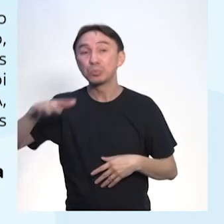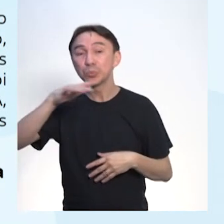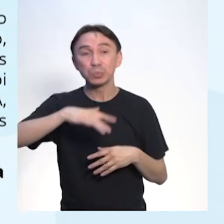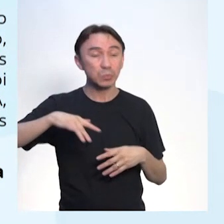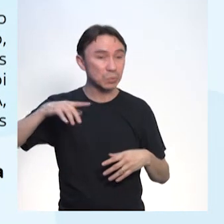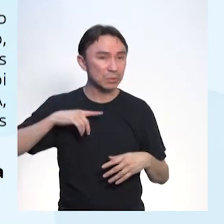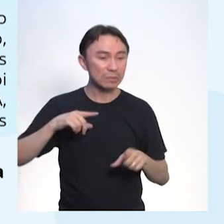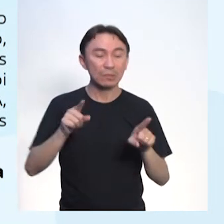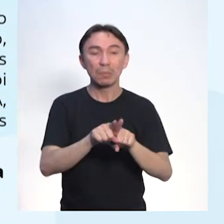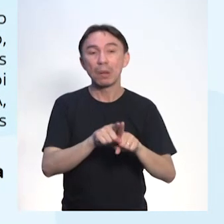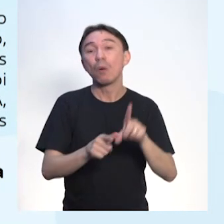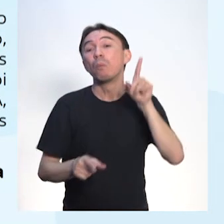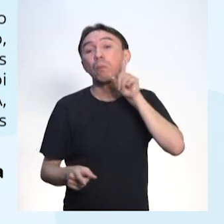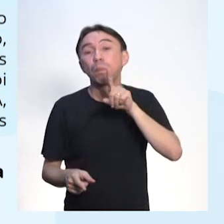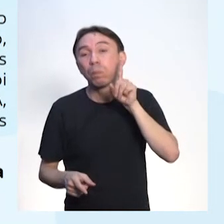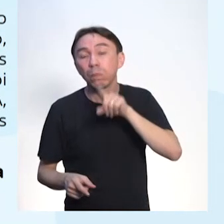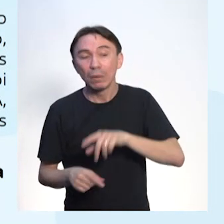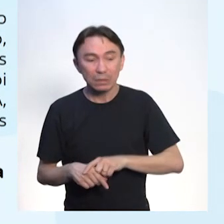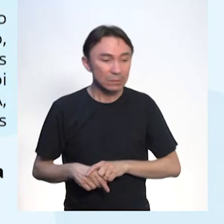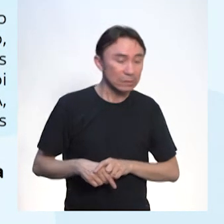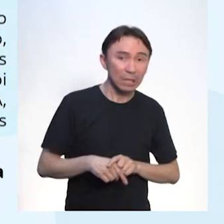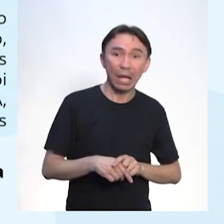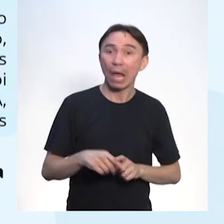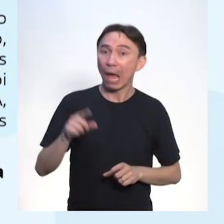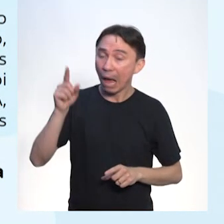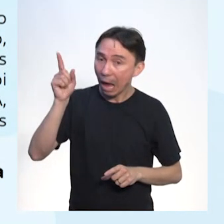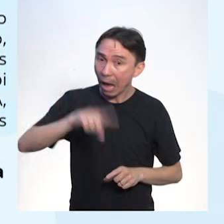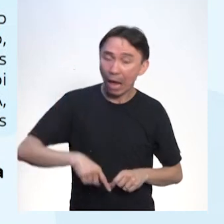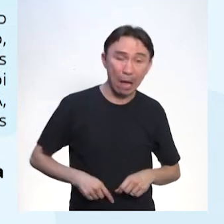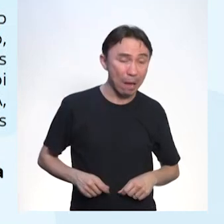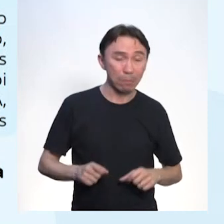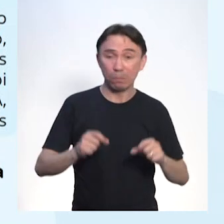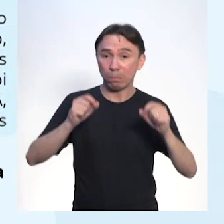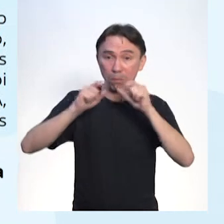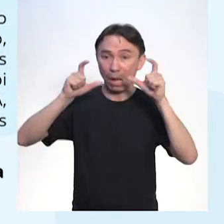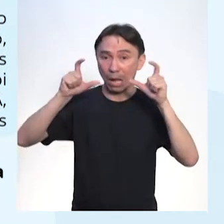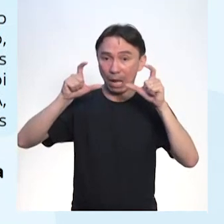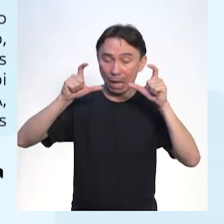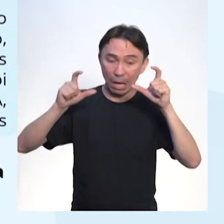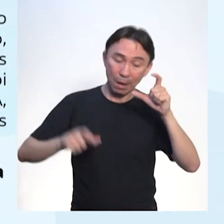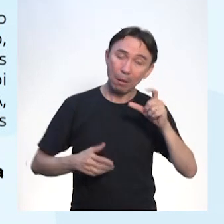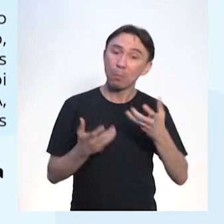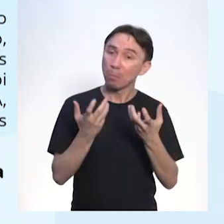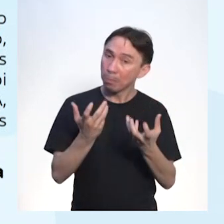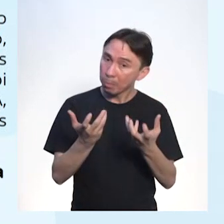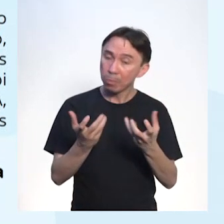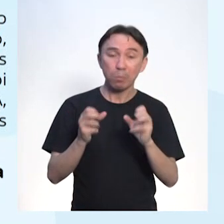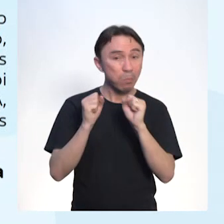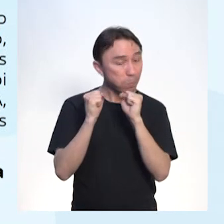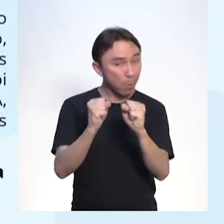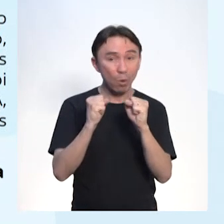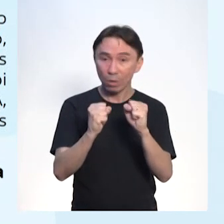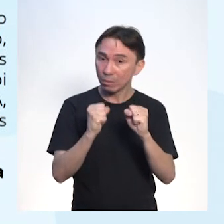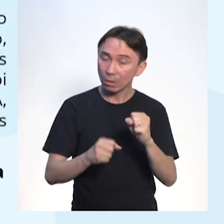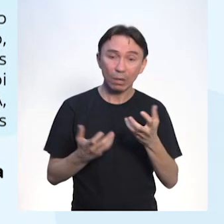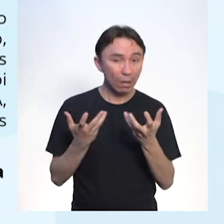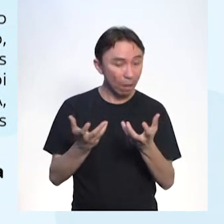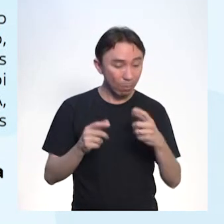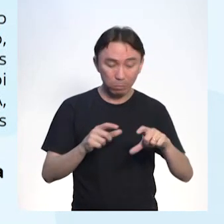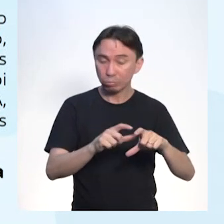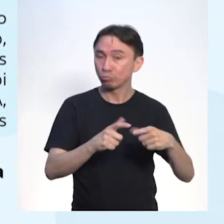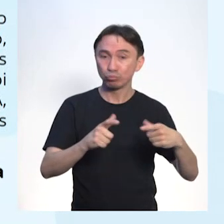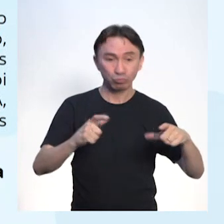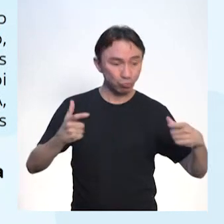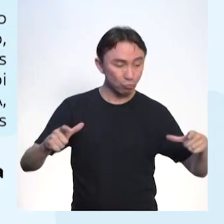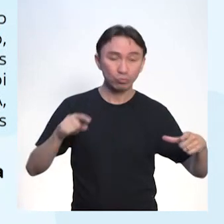pelos Estados Unidos, como uma abertura para o crescimento e o estabelecimento